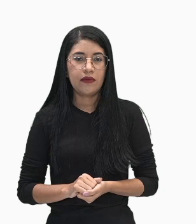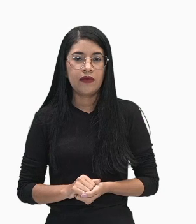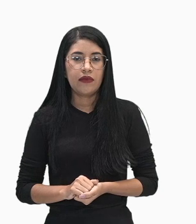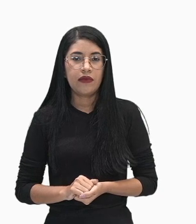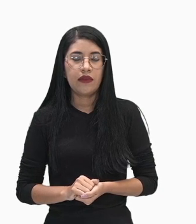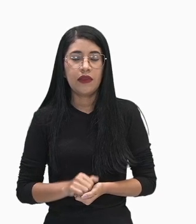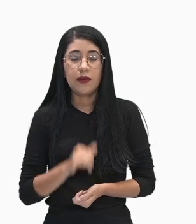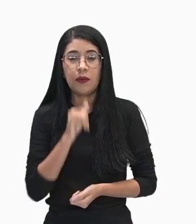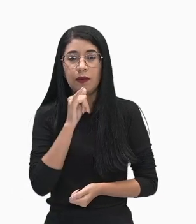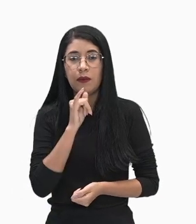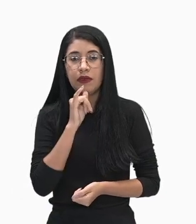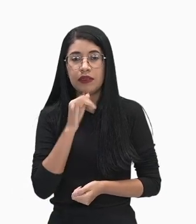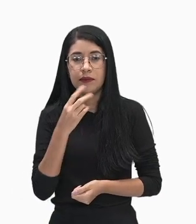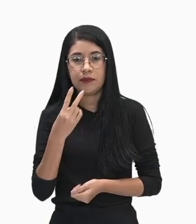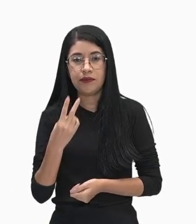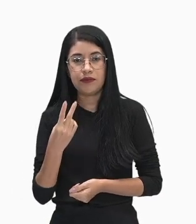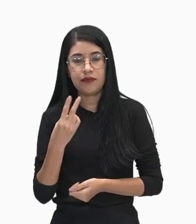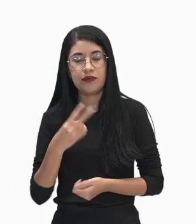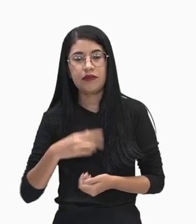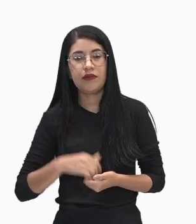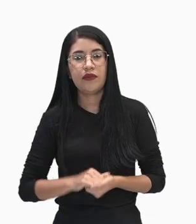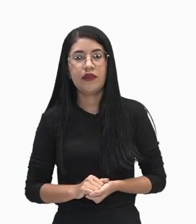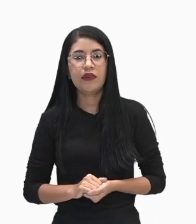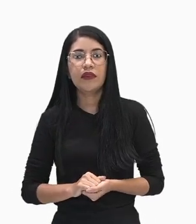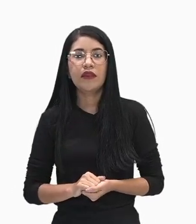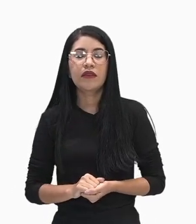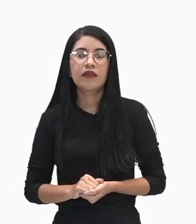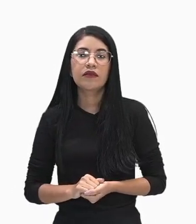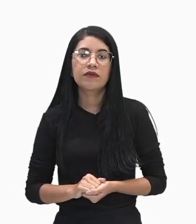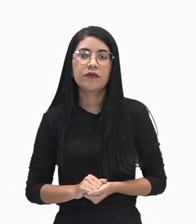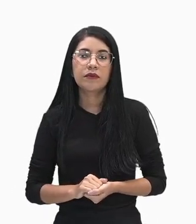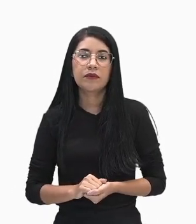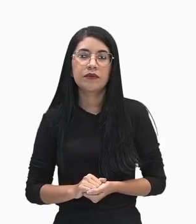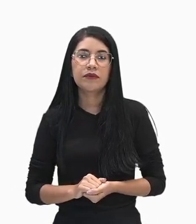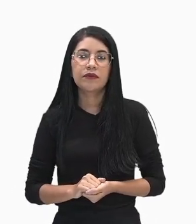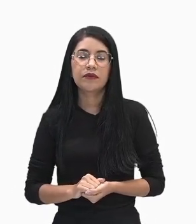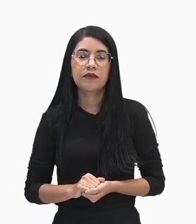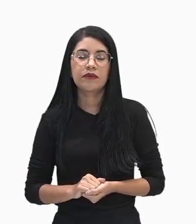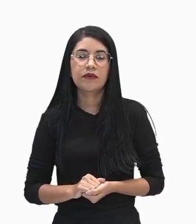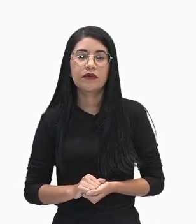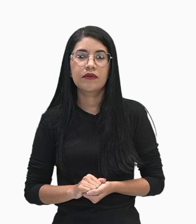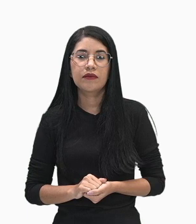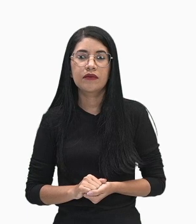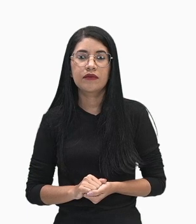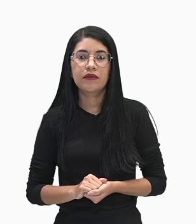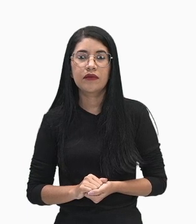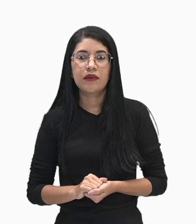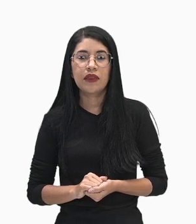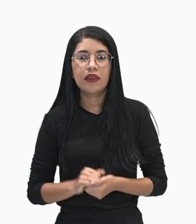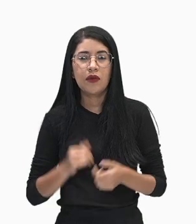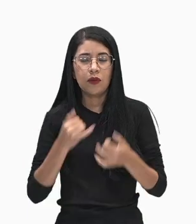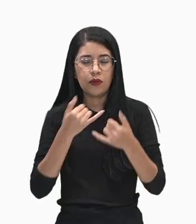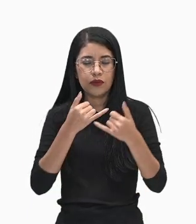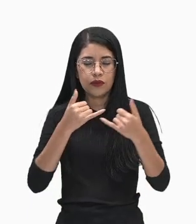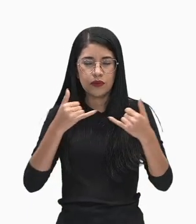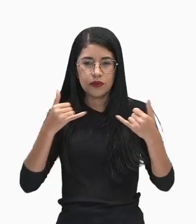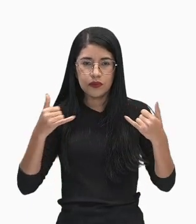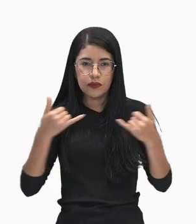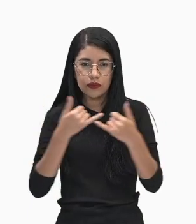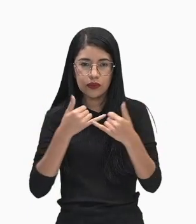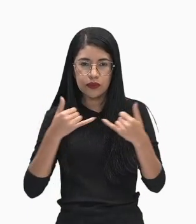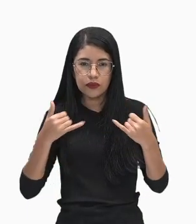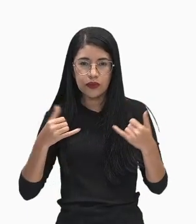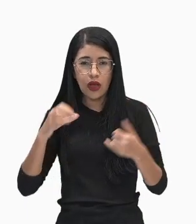número 2. Não tinha só um, vamos para o exemplo 2. Por um condutor passa uma corrente elétrica